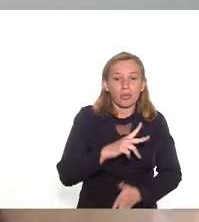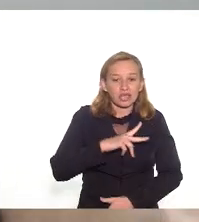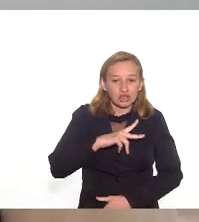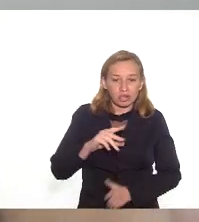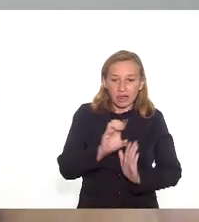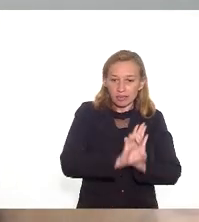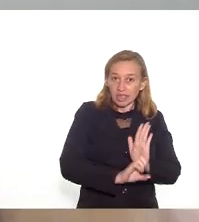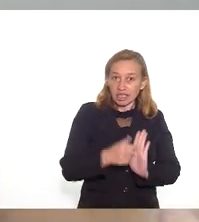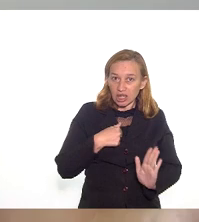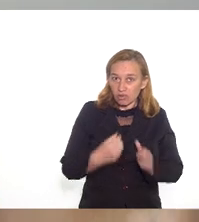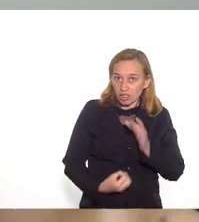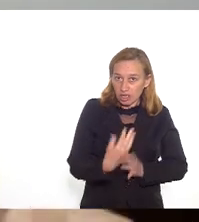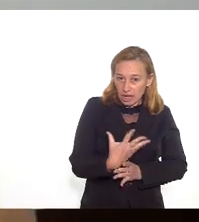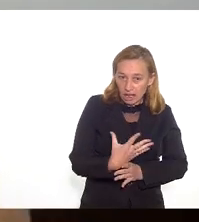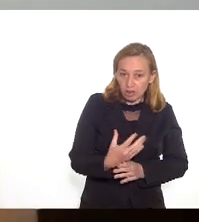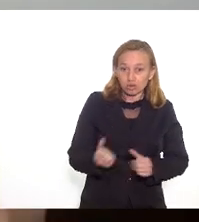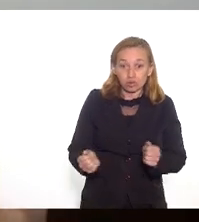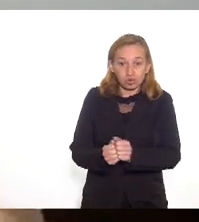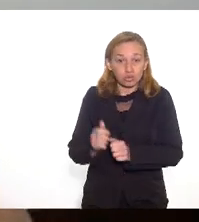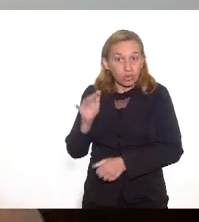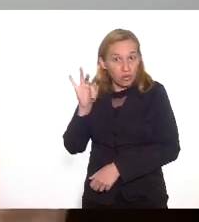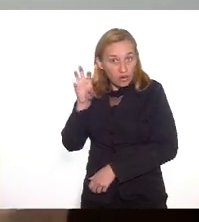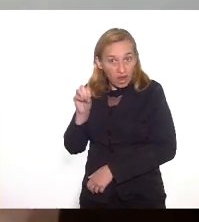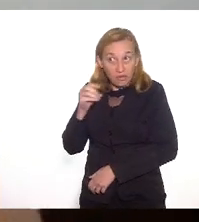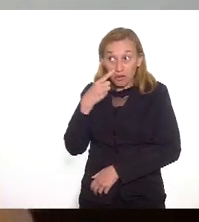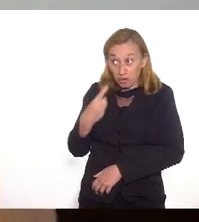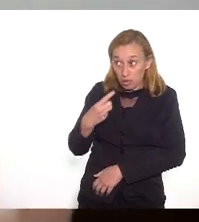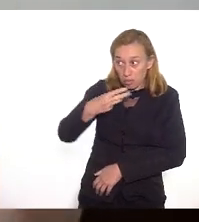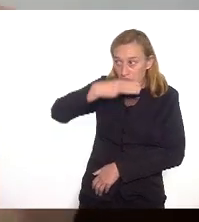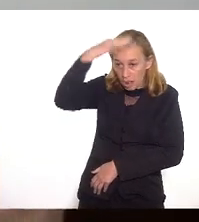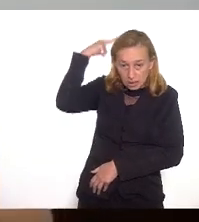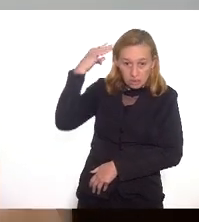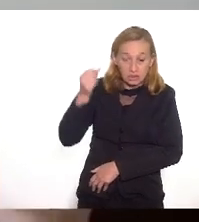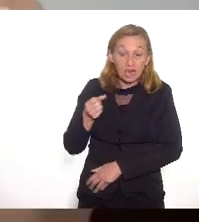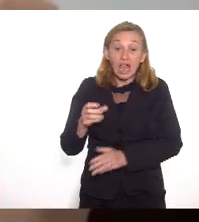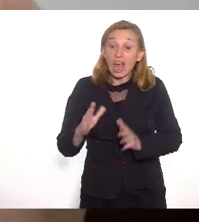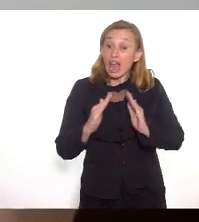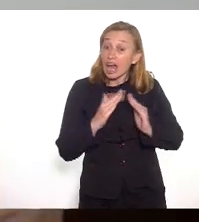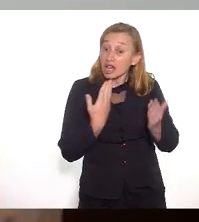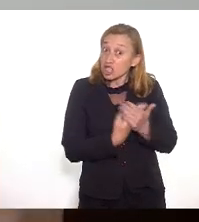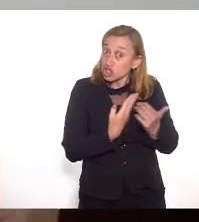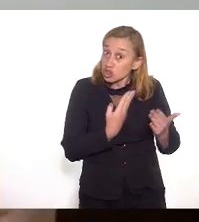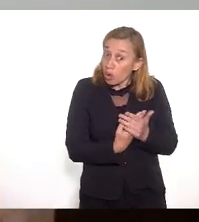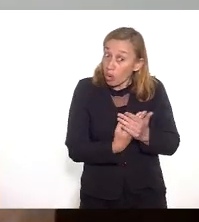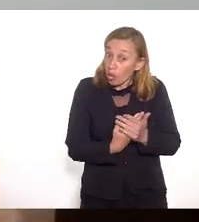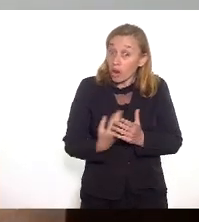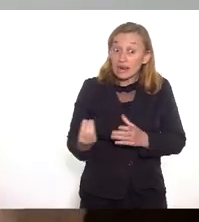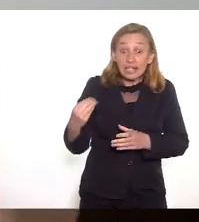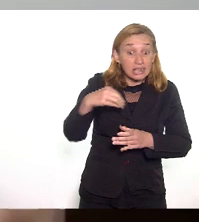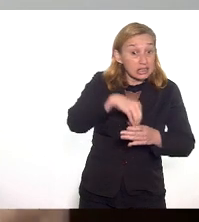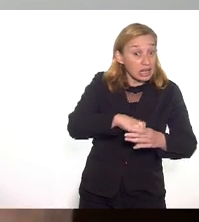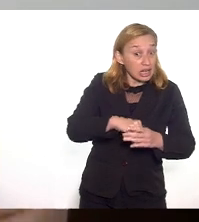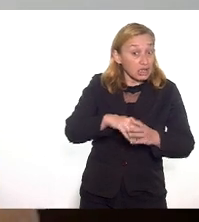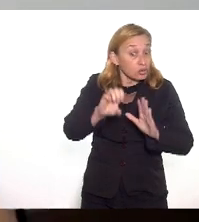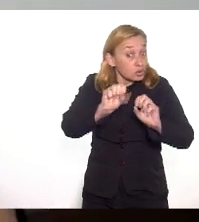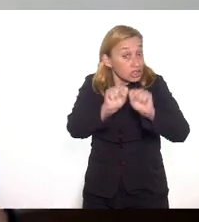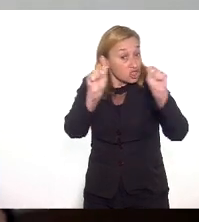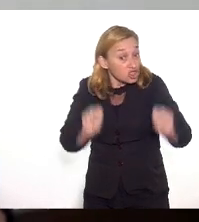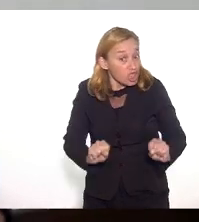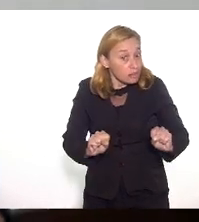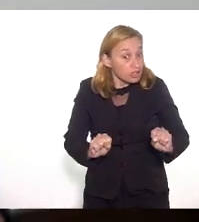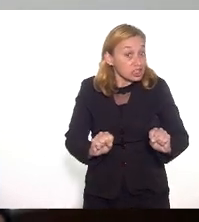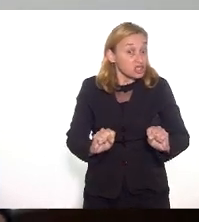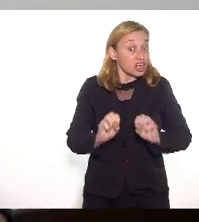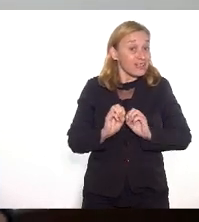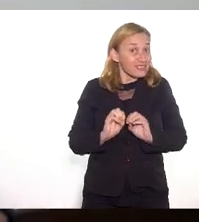vou fazer de mérito ao projeto do Flávio, viu, Márcio? É se referir às escolas que integram o sistema estadual de